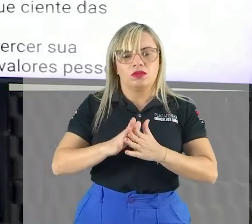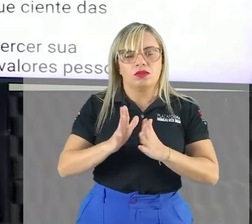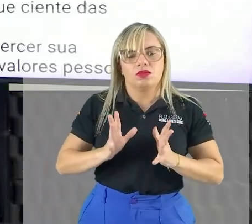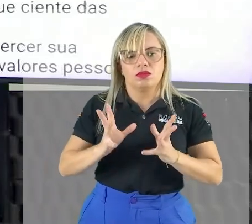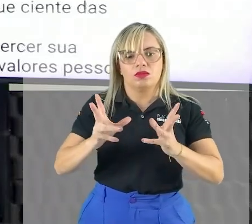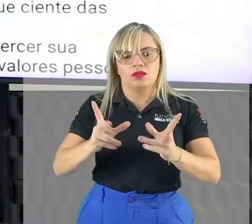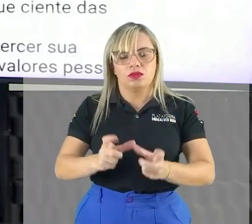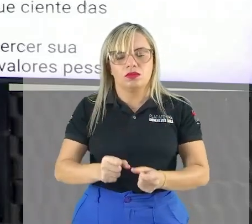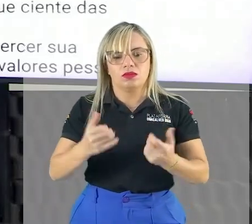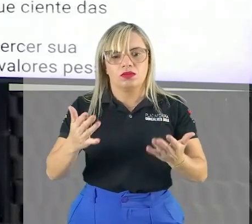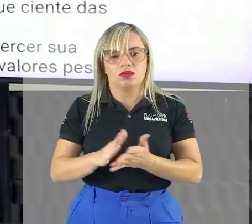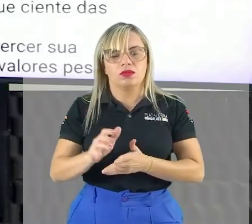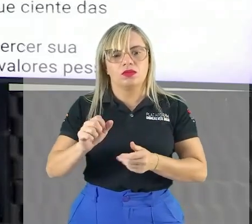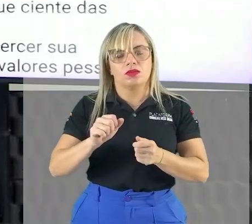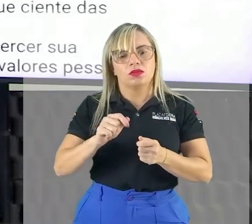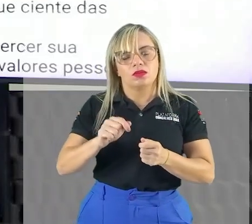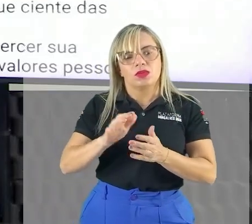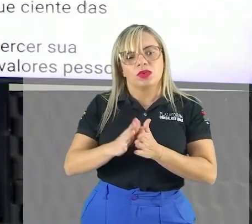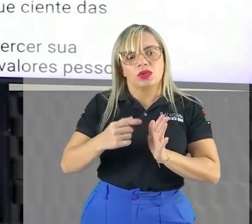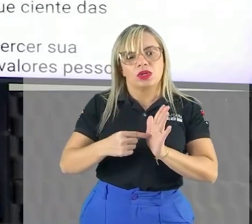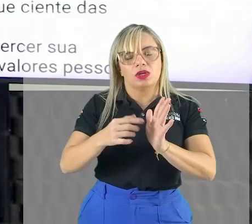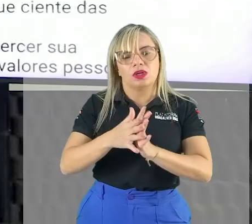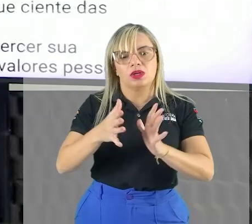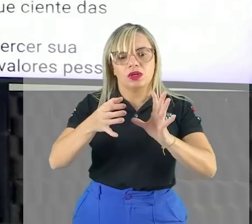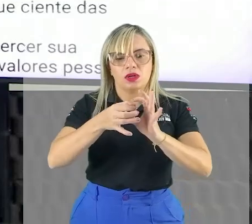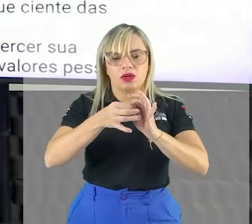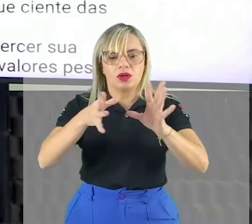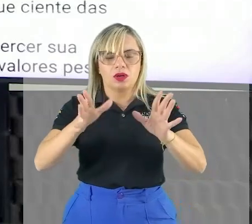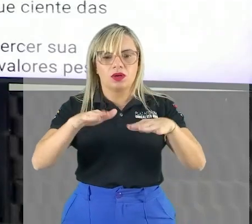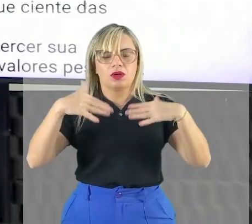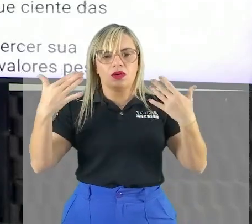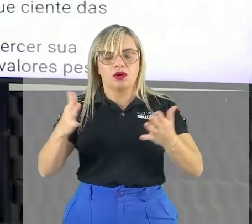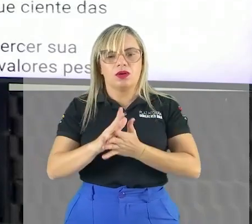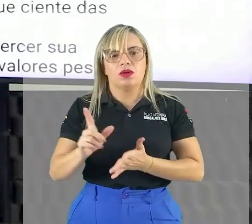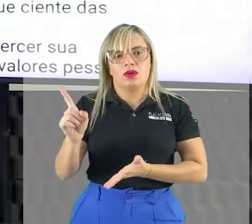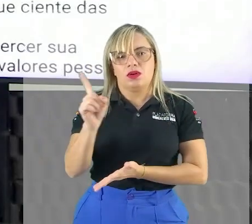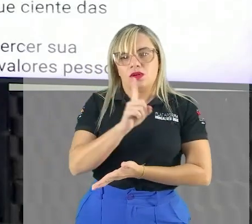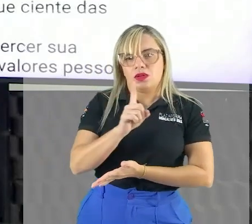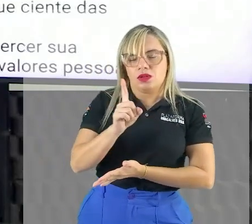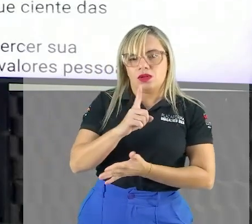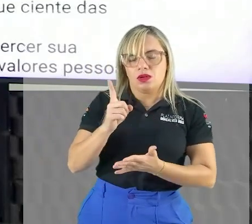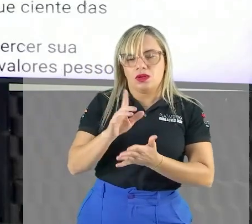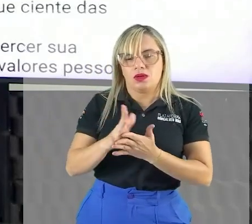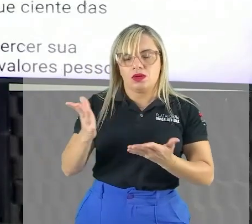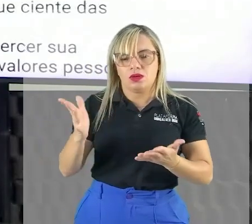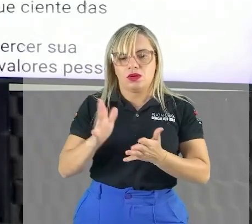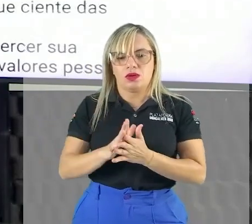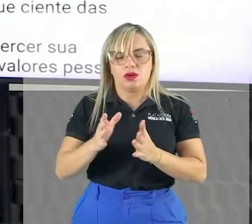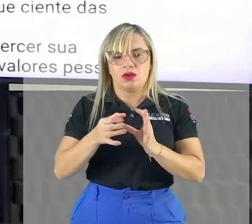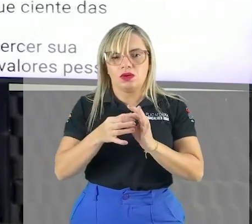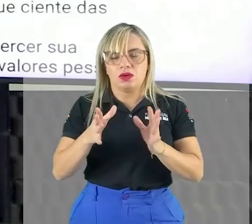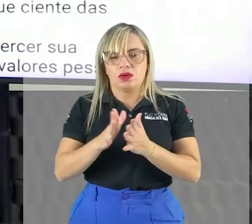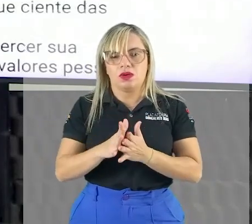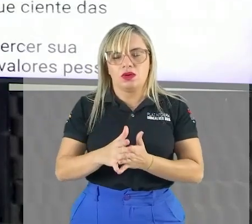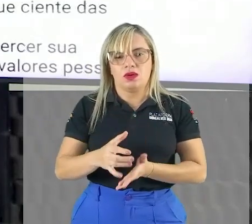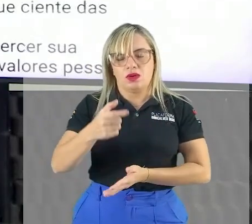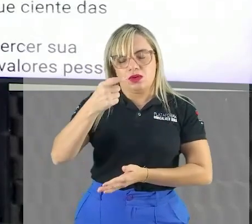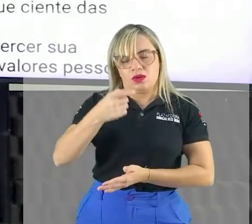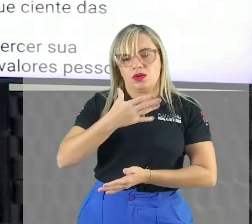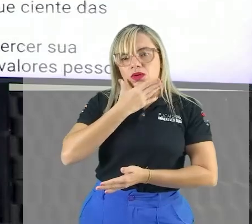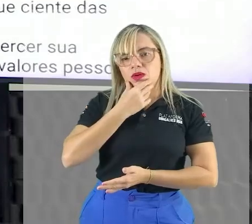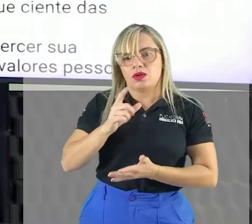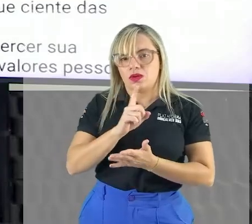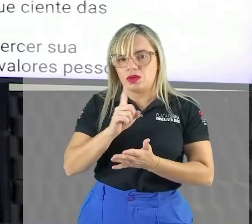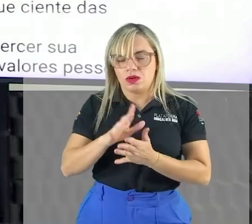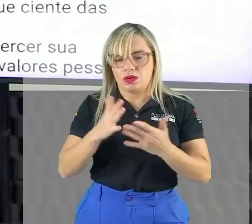né, traz a liberdade. Mas é uma liberdade de deixar livre o sujeito, o homem, a fazer o que ele bem